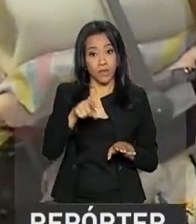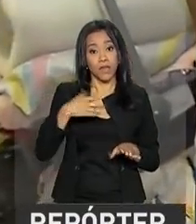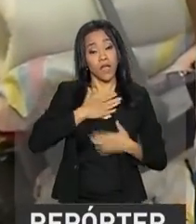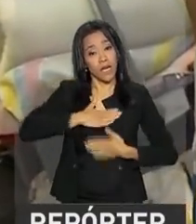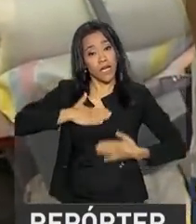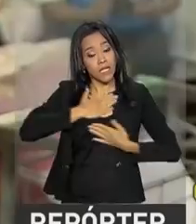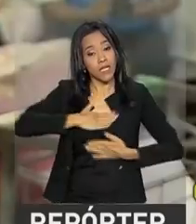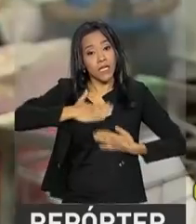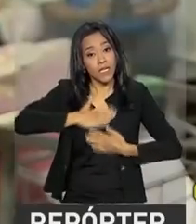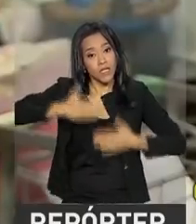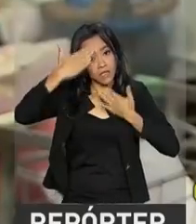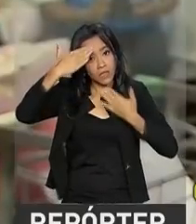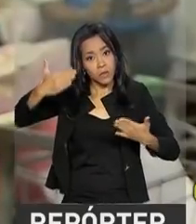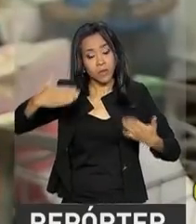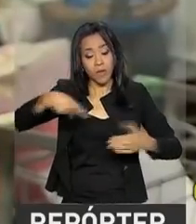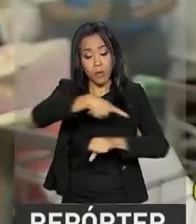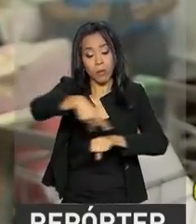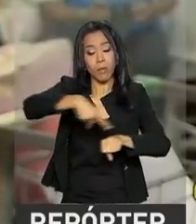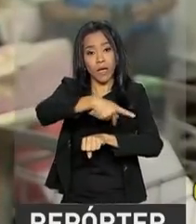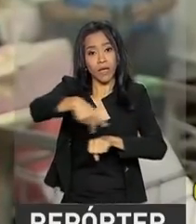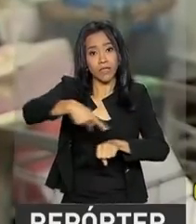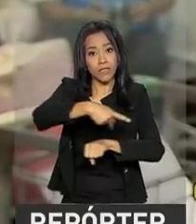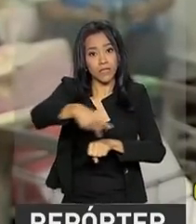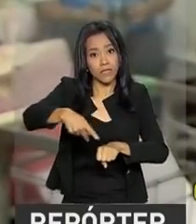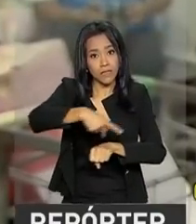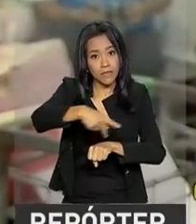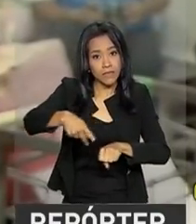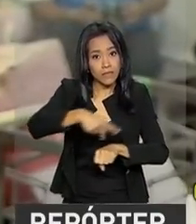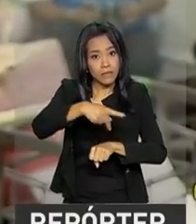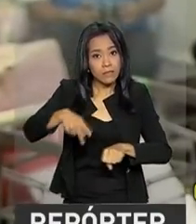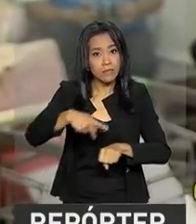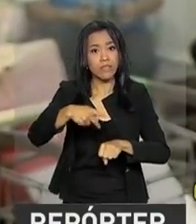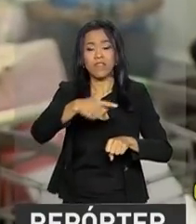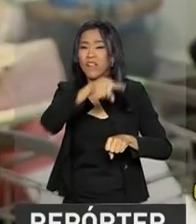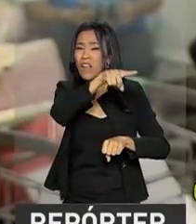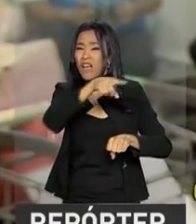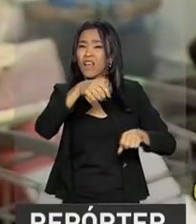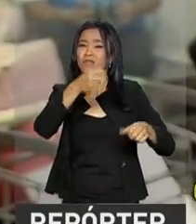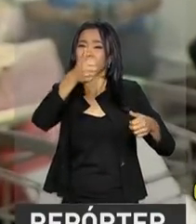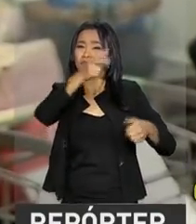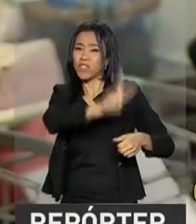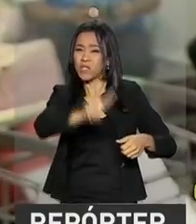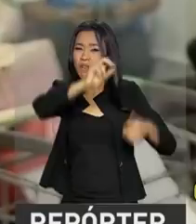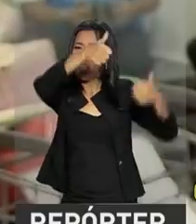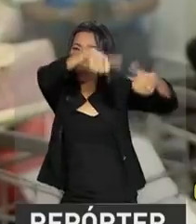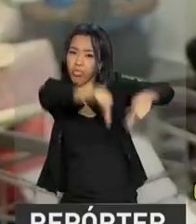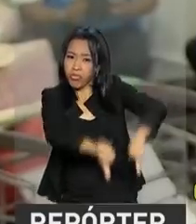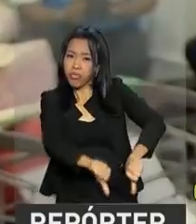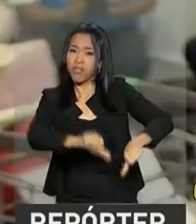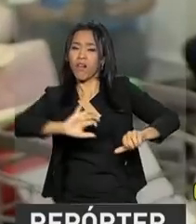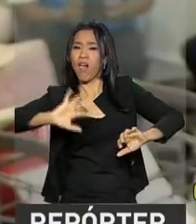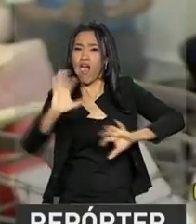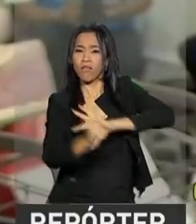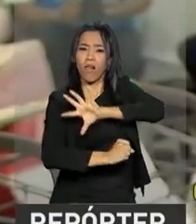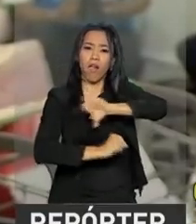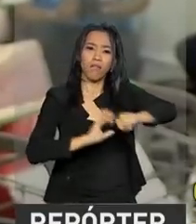agradezco mucho, mucho. Un país que está completamente en la ruina, ok, saqueada